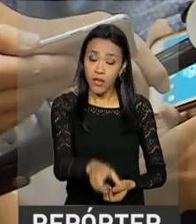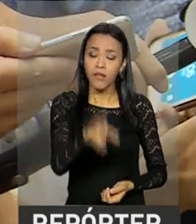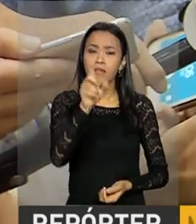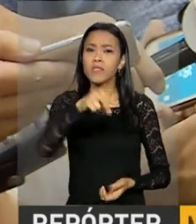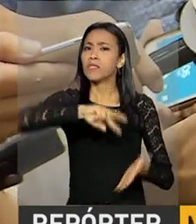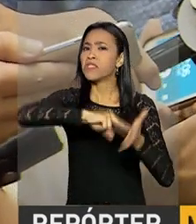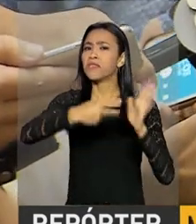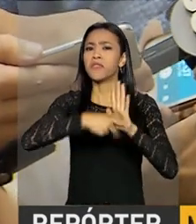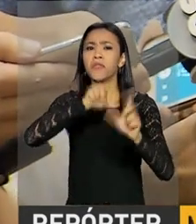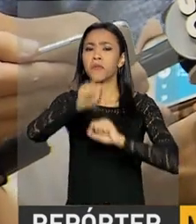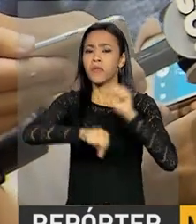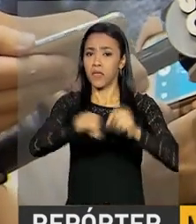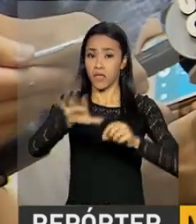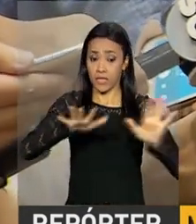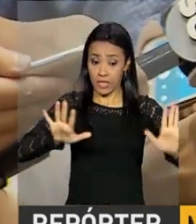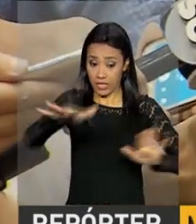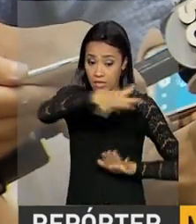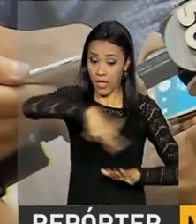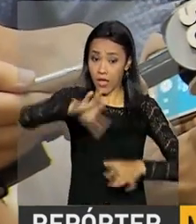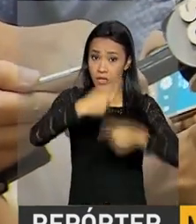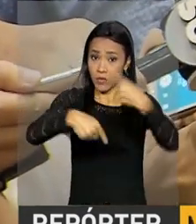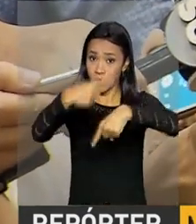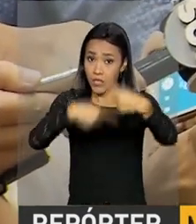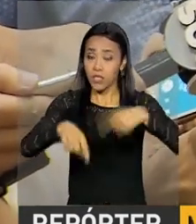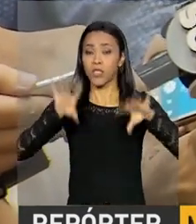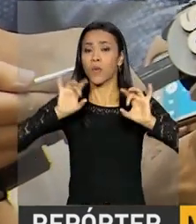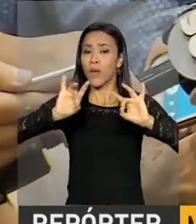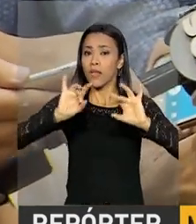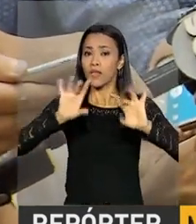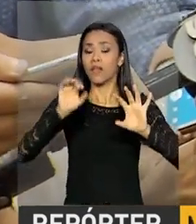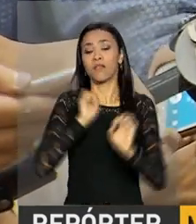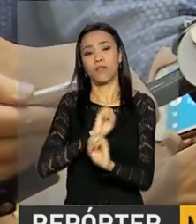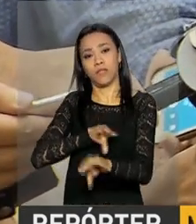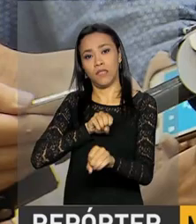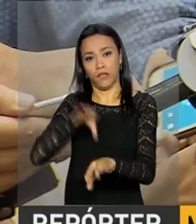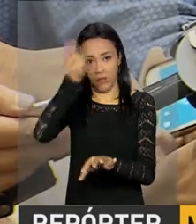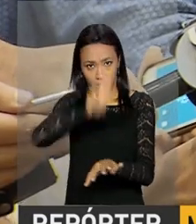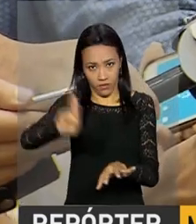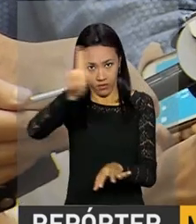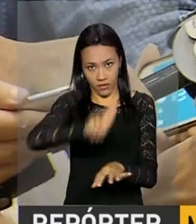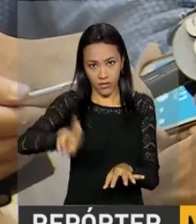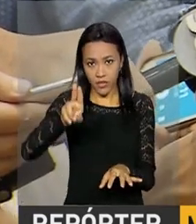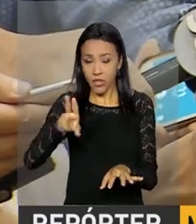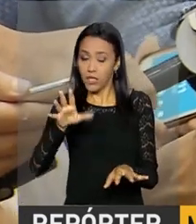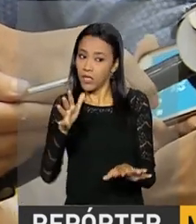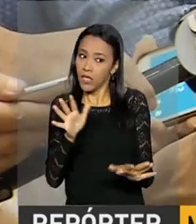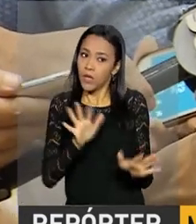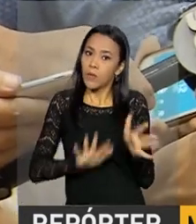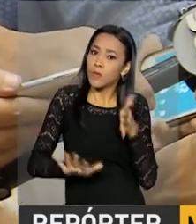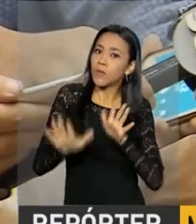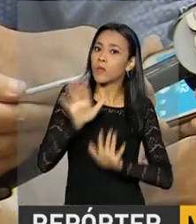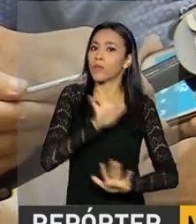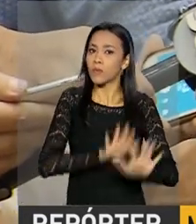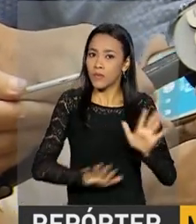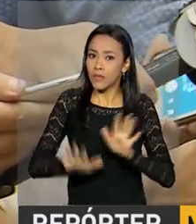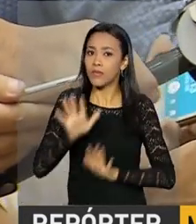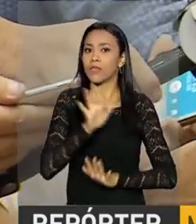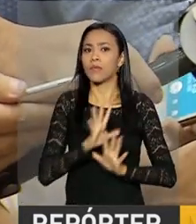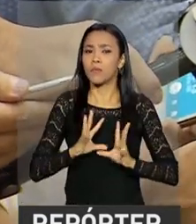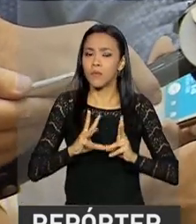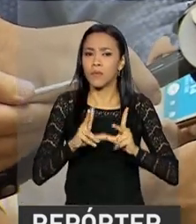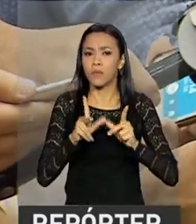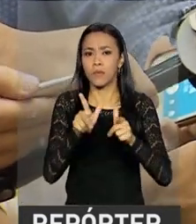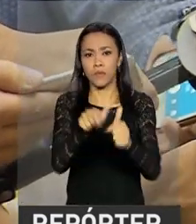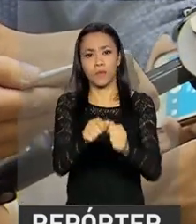políticas de regulação de qualidade do ensino superior uma uma cautela em relação a todo aquilo que vai